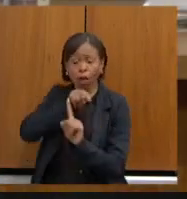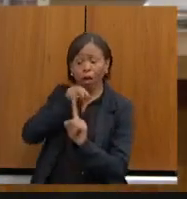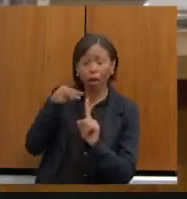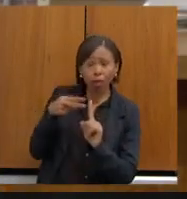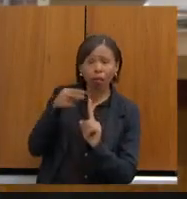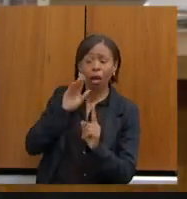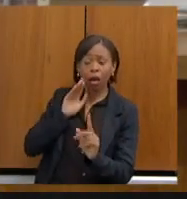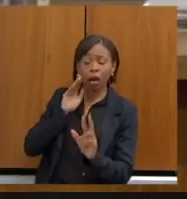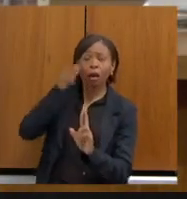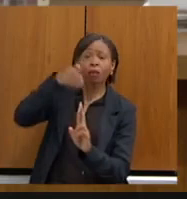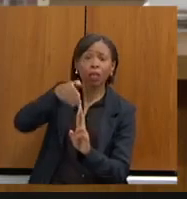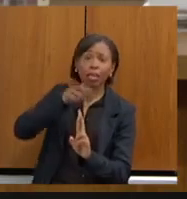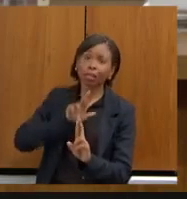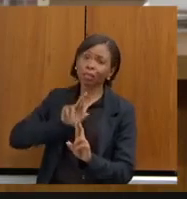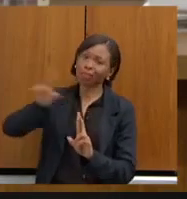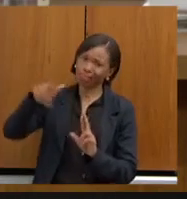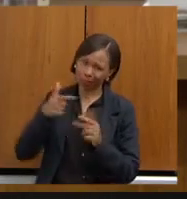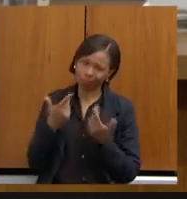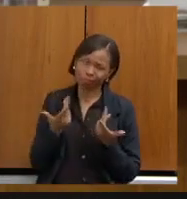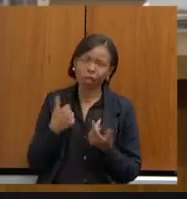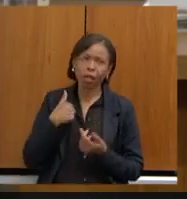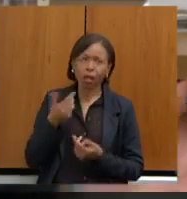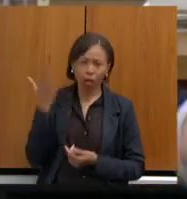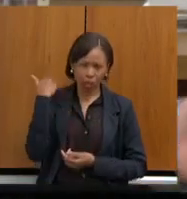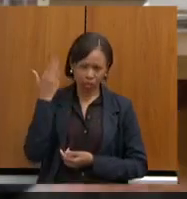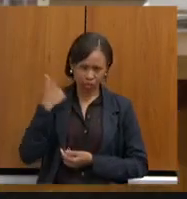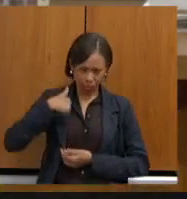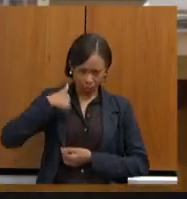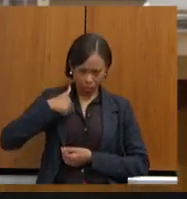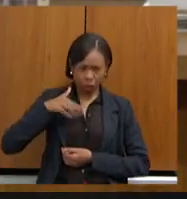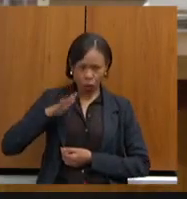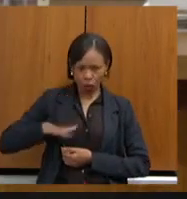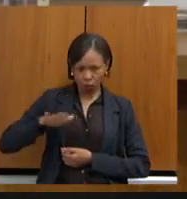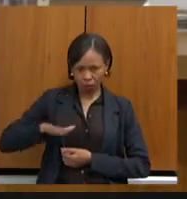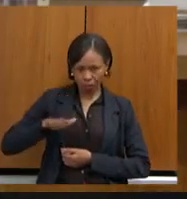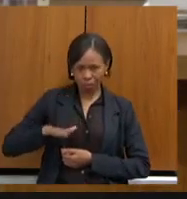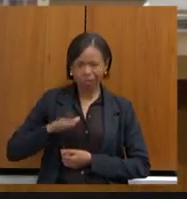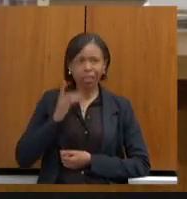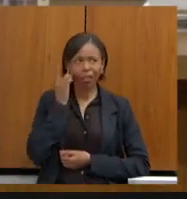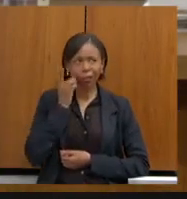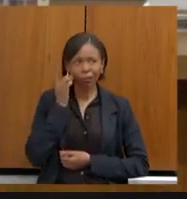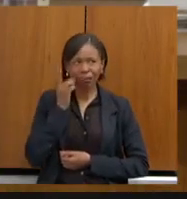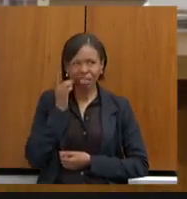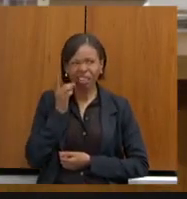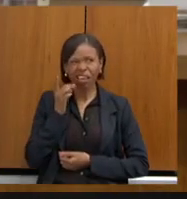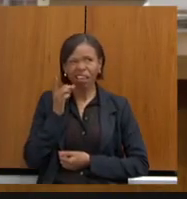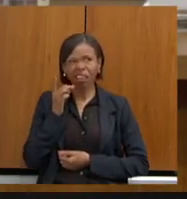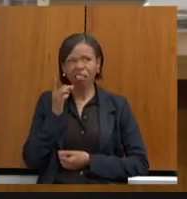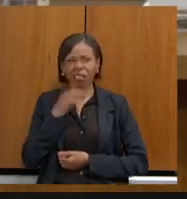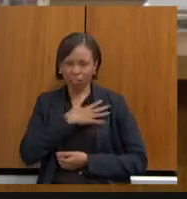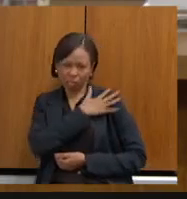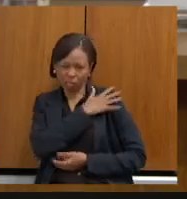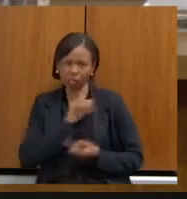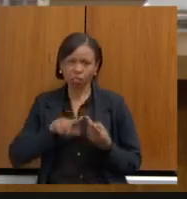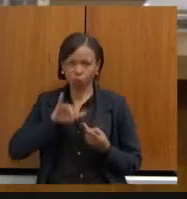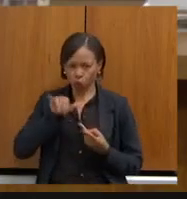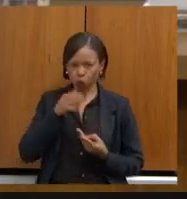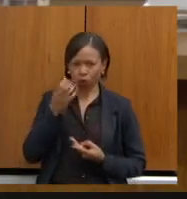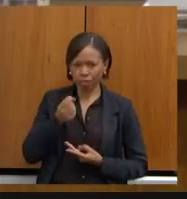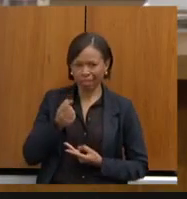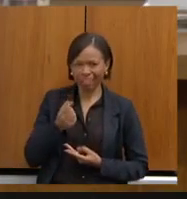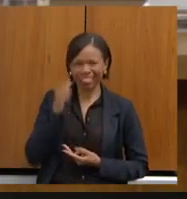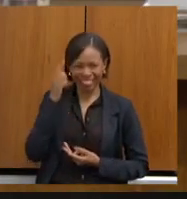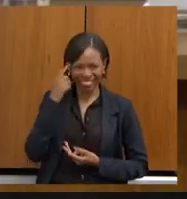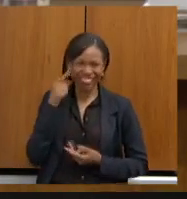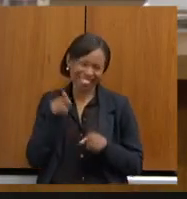só para que seu ter uma ideia quando eu era quando eu era criança eu acho que o deu faça Gerson Rodrigues também Deputado João Leite também a gente brincava de